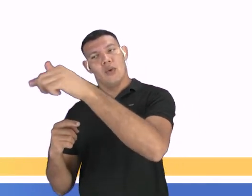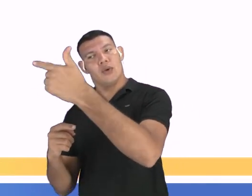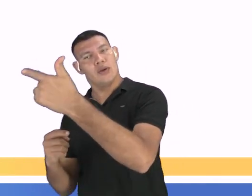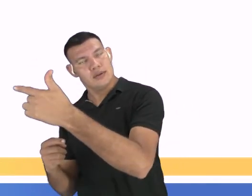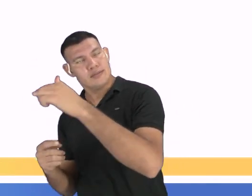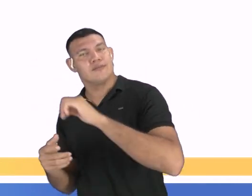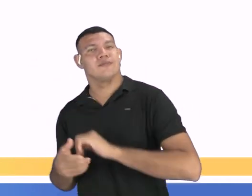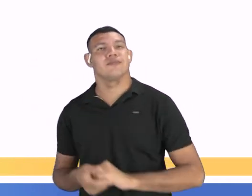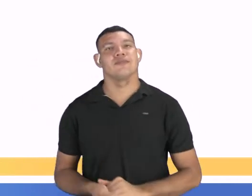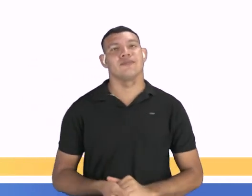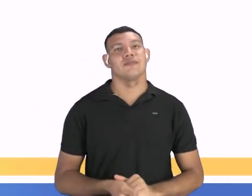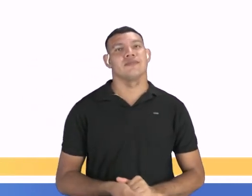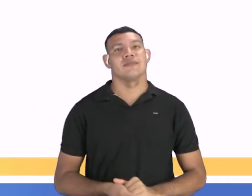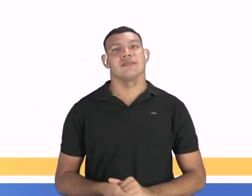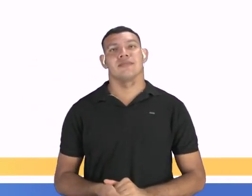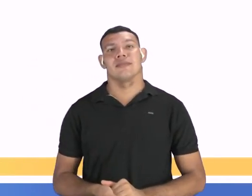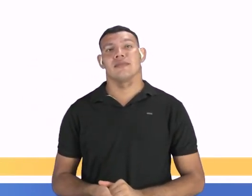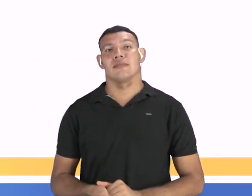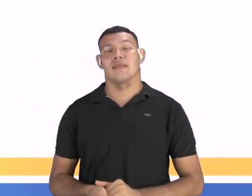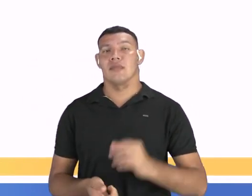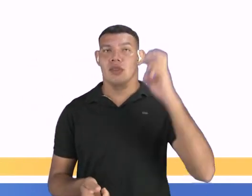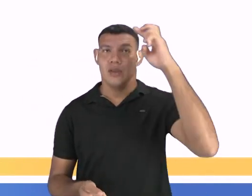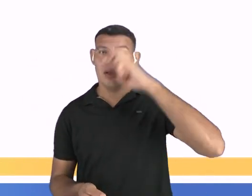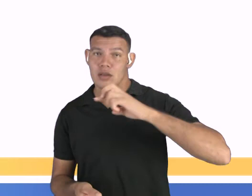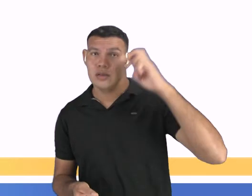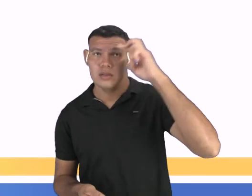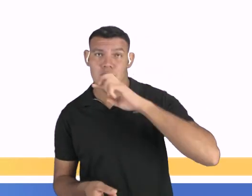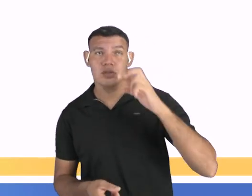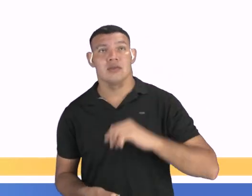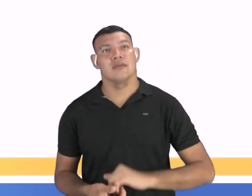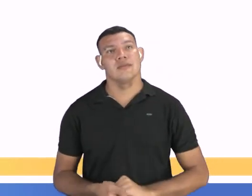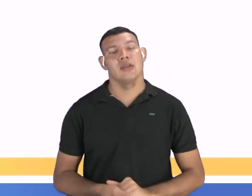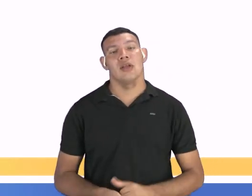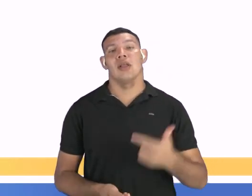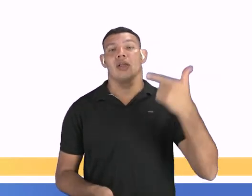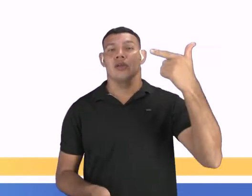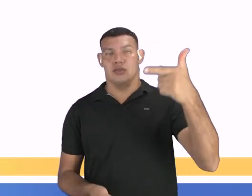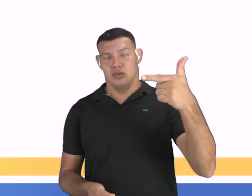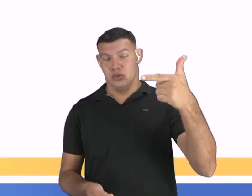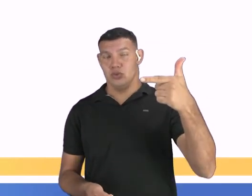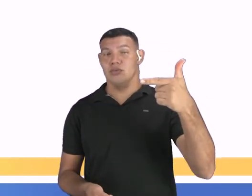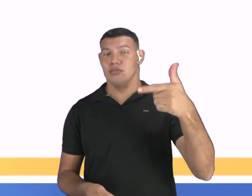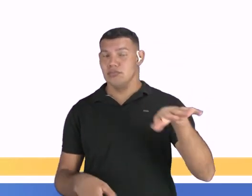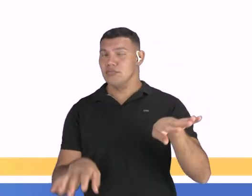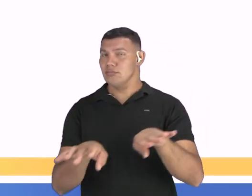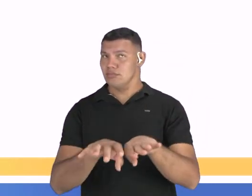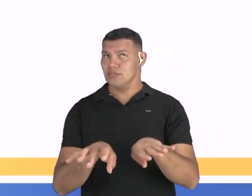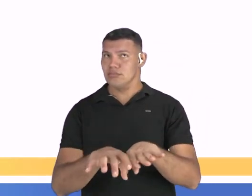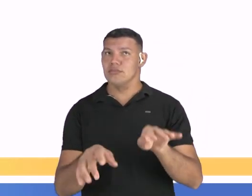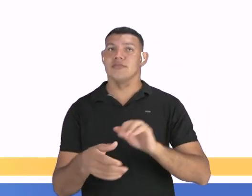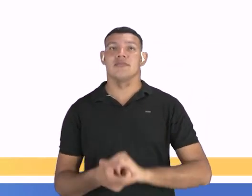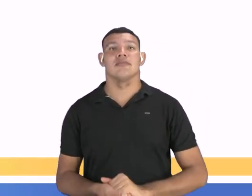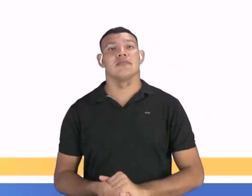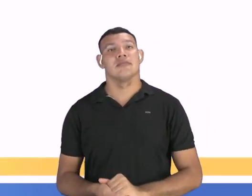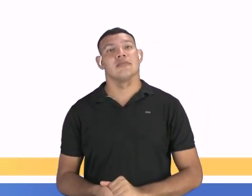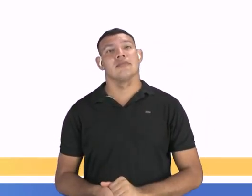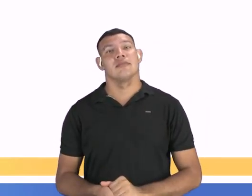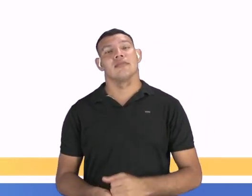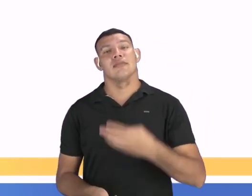bem. Observe que o número 2 também é um divisor do 72, assim como o